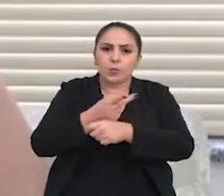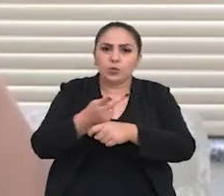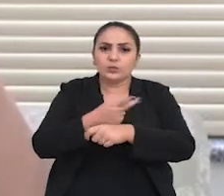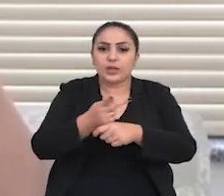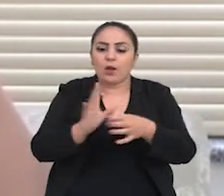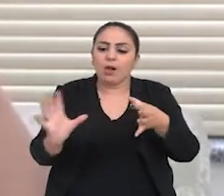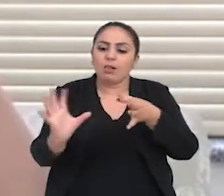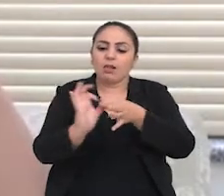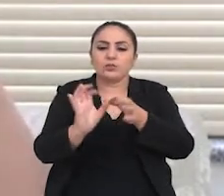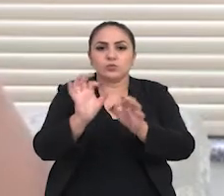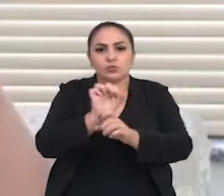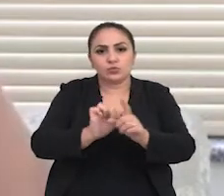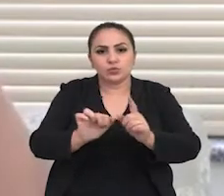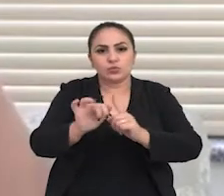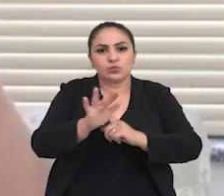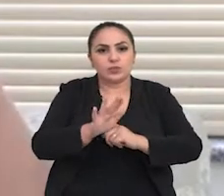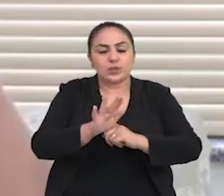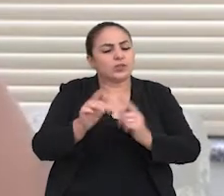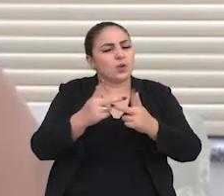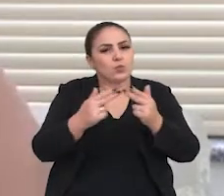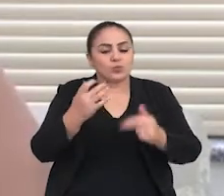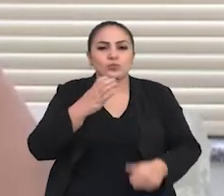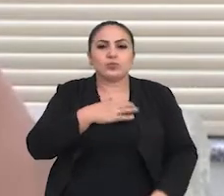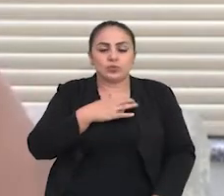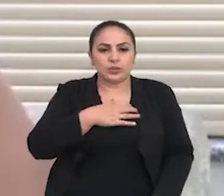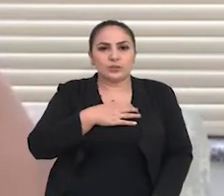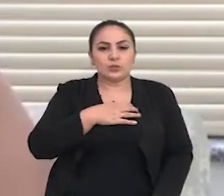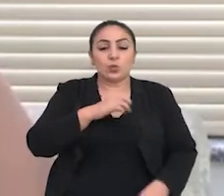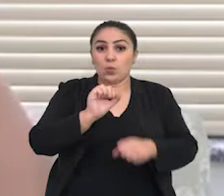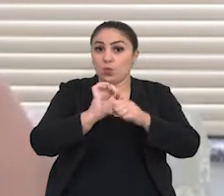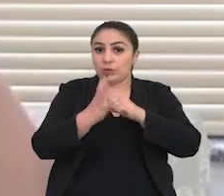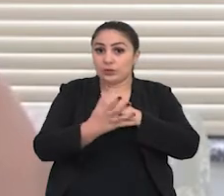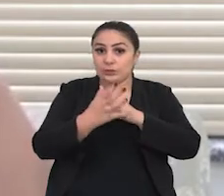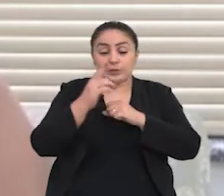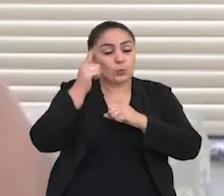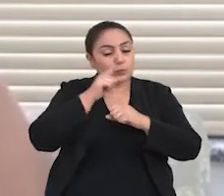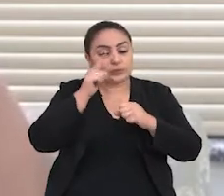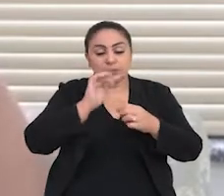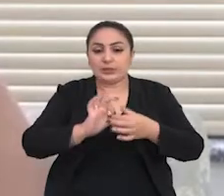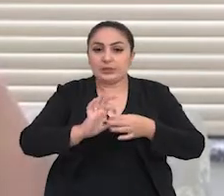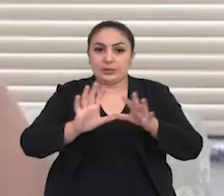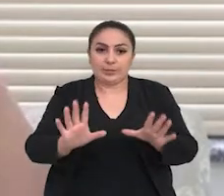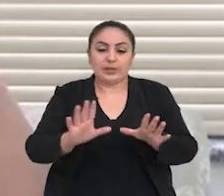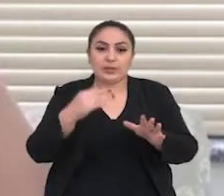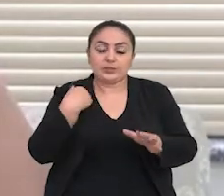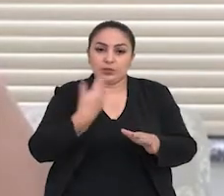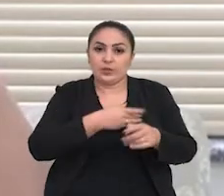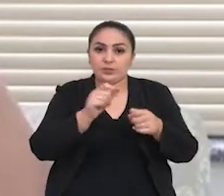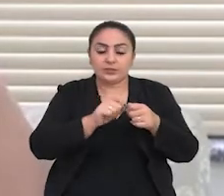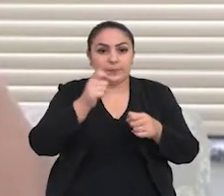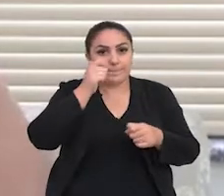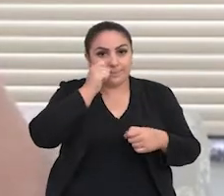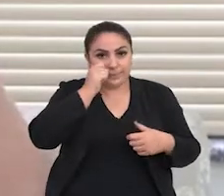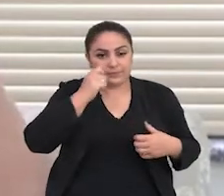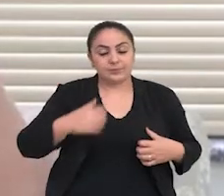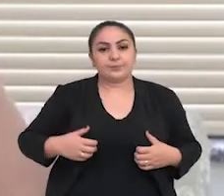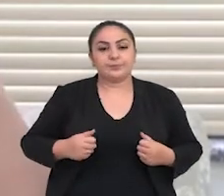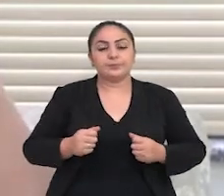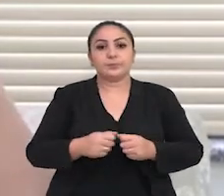de buscar aquele laço social que de alguma forma a pandemia não tem permitido que